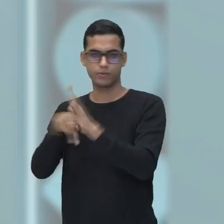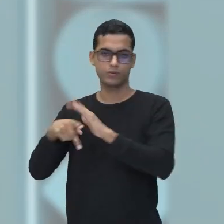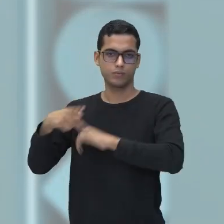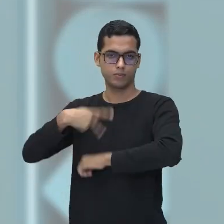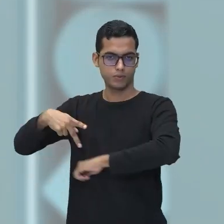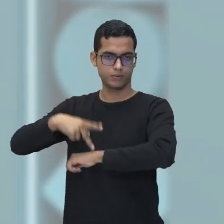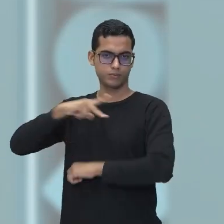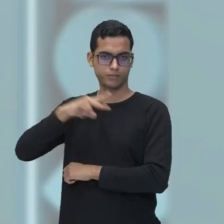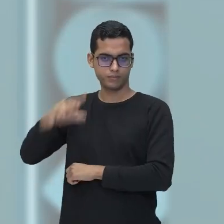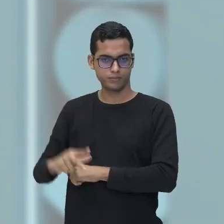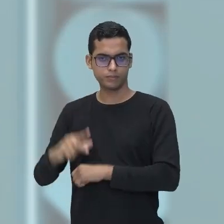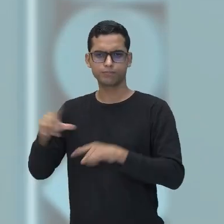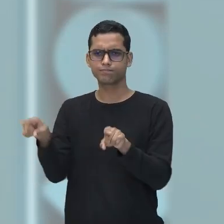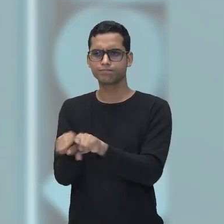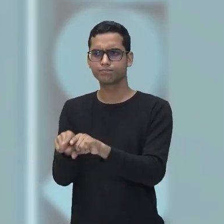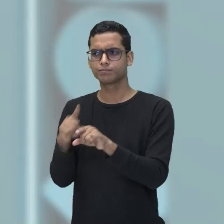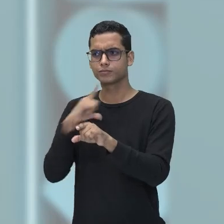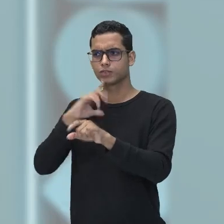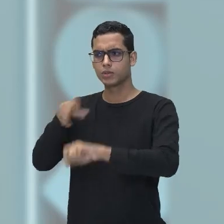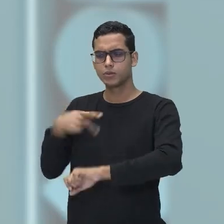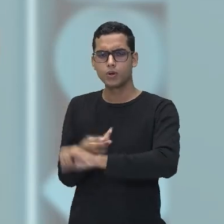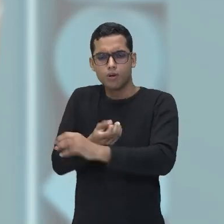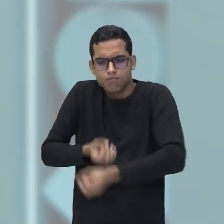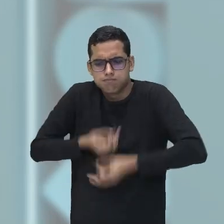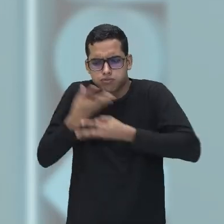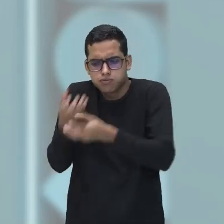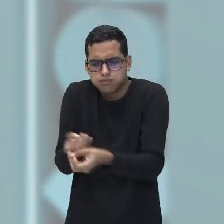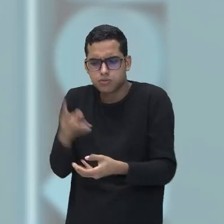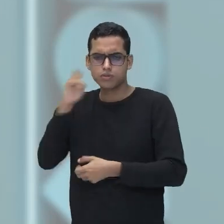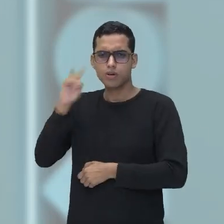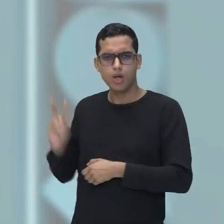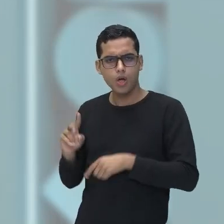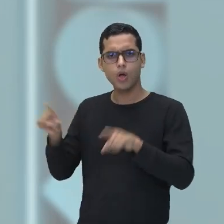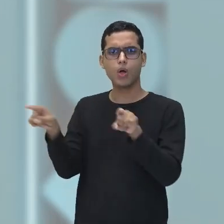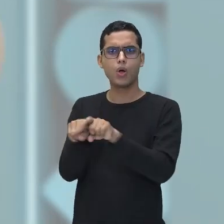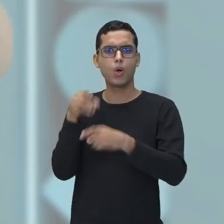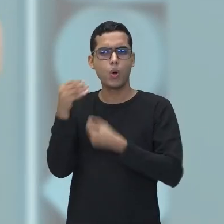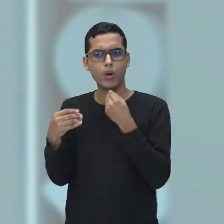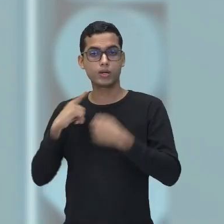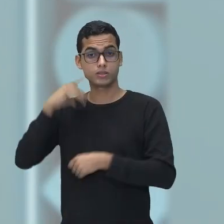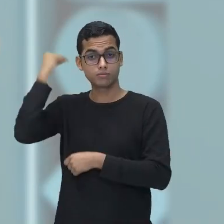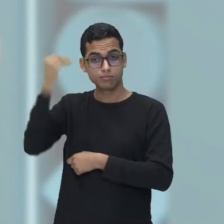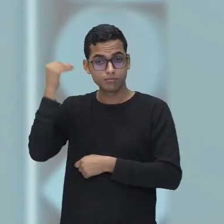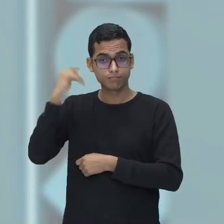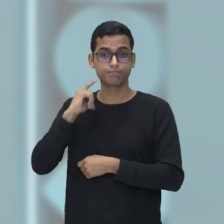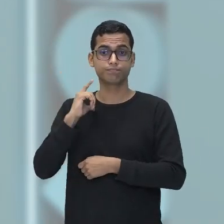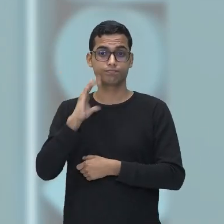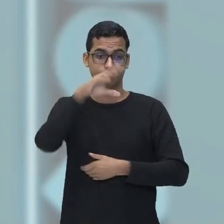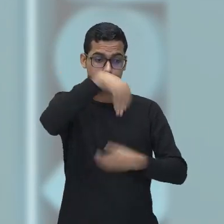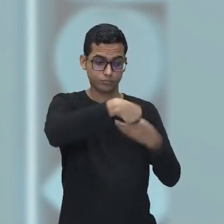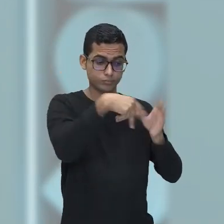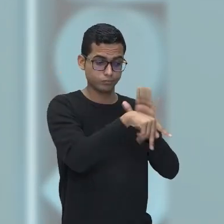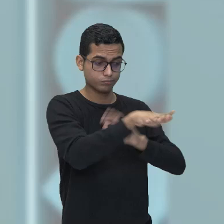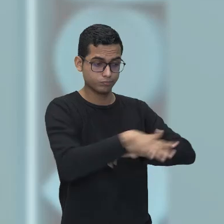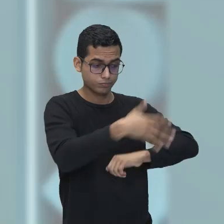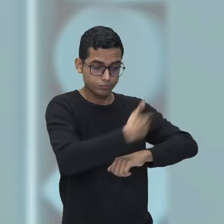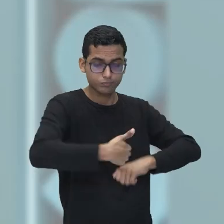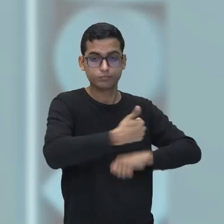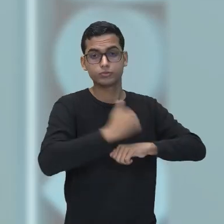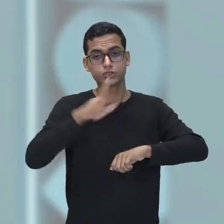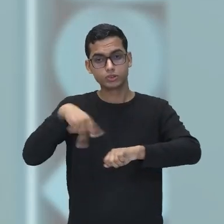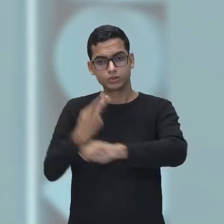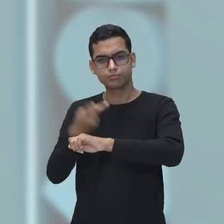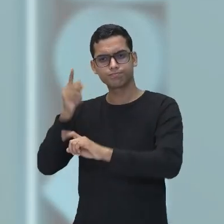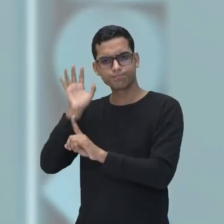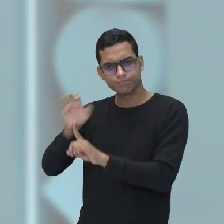que eles viveram, visualizaram, aprenderam nas colônias. Não é? Tudo isso vai passar a influenciar